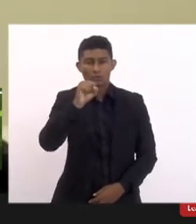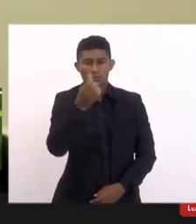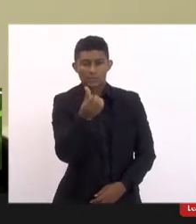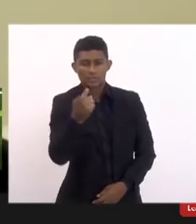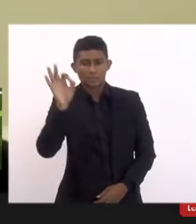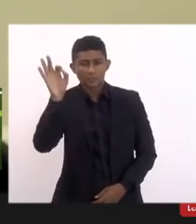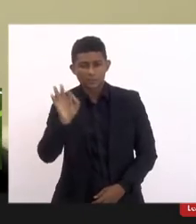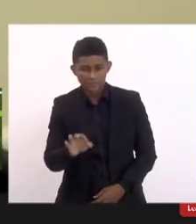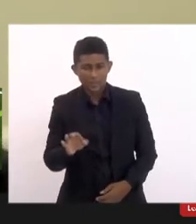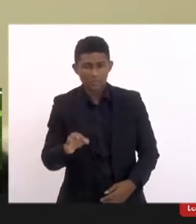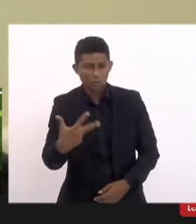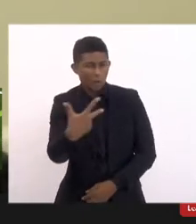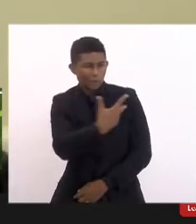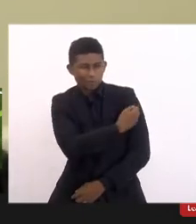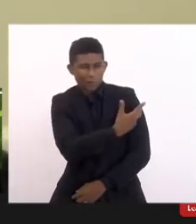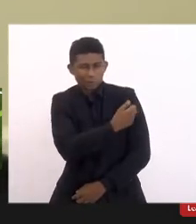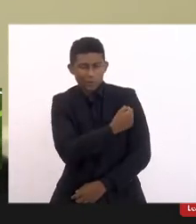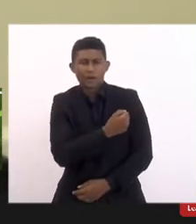se prontificou